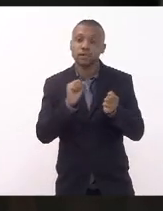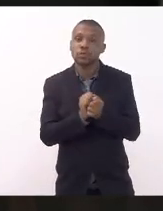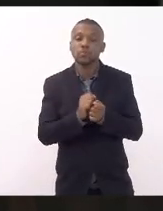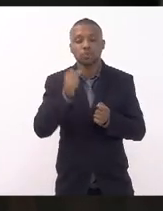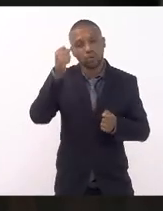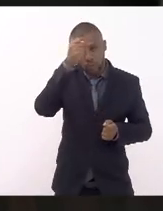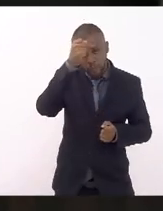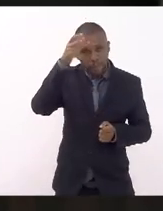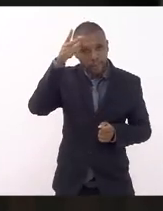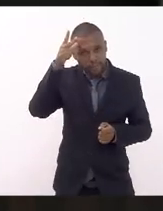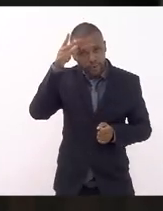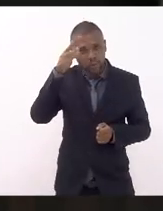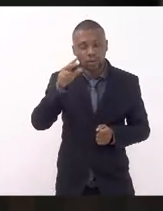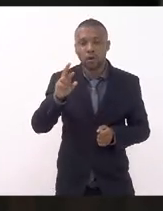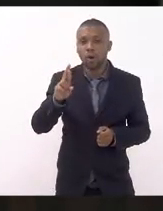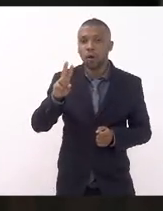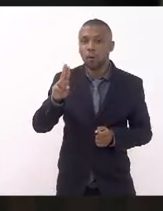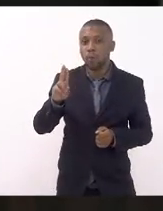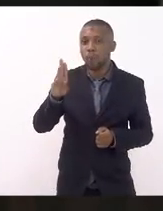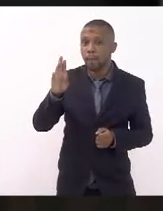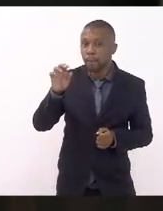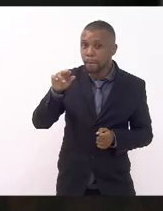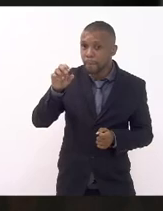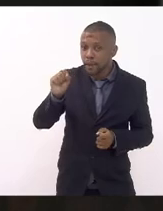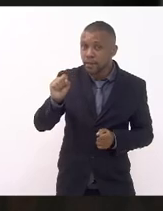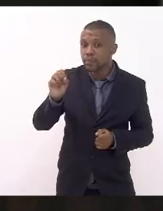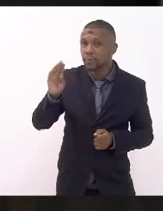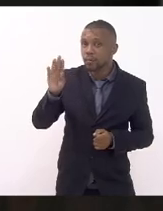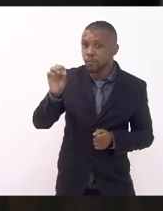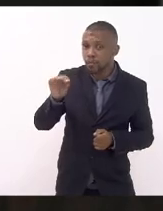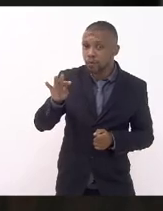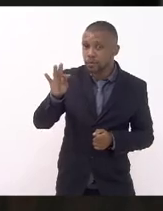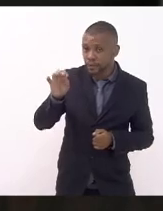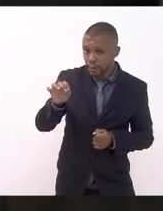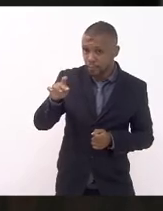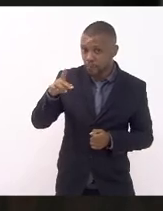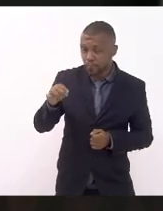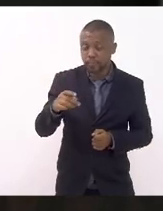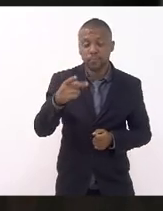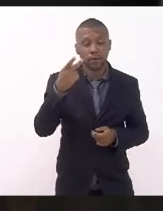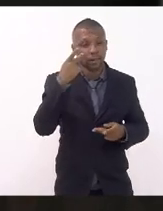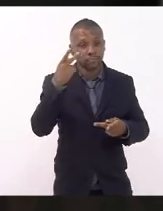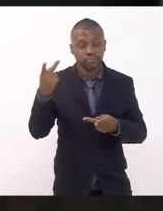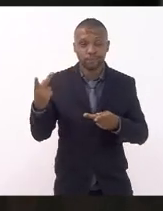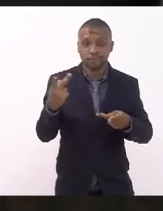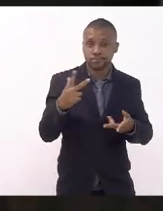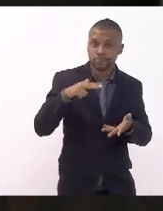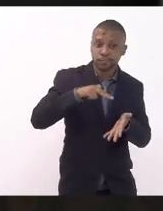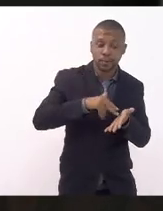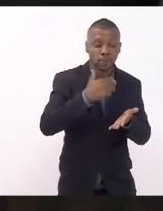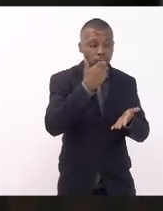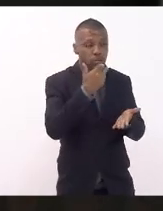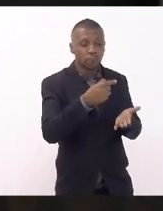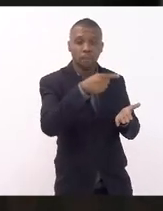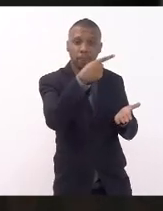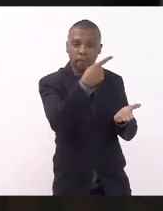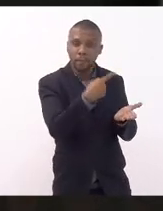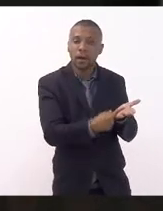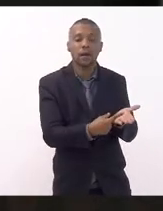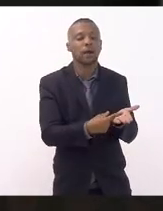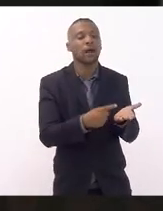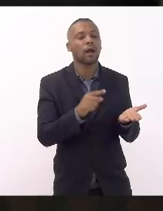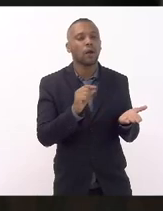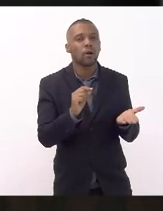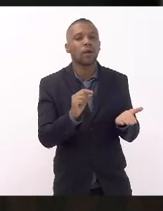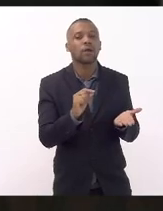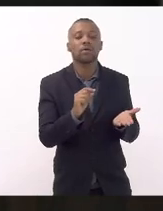prefeito Rubens Bontempo. Ele esteve em meu gabinete e pediu para marcar